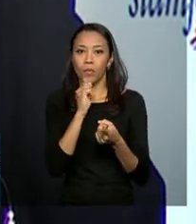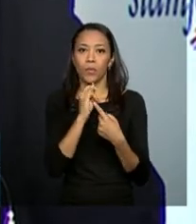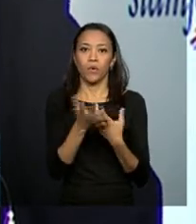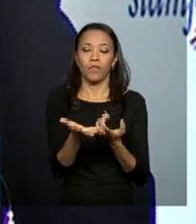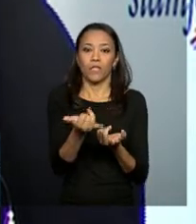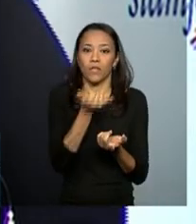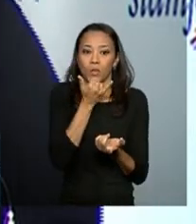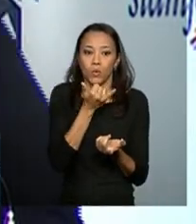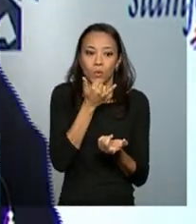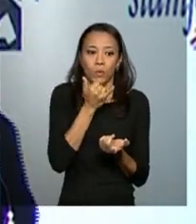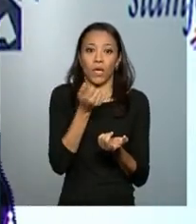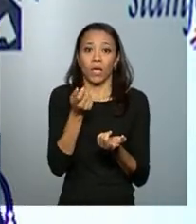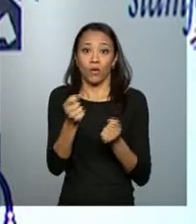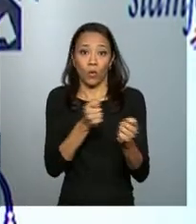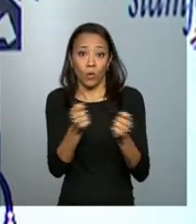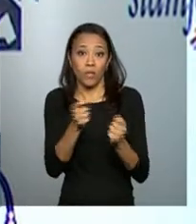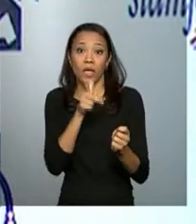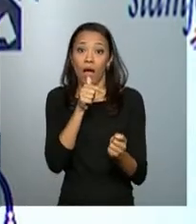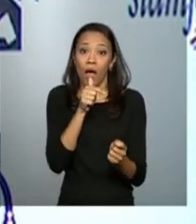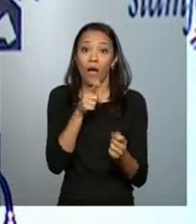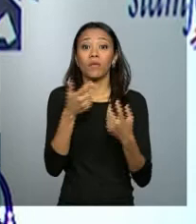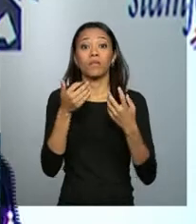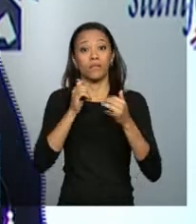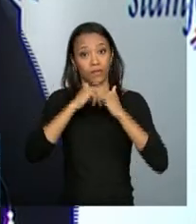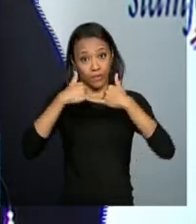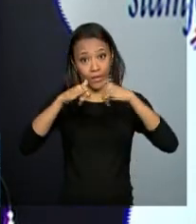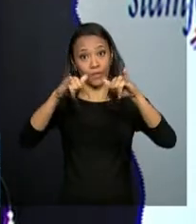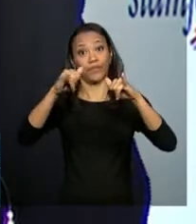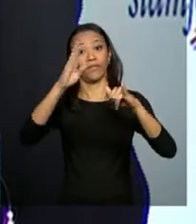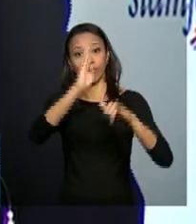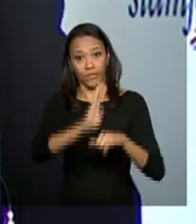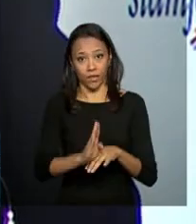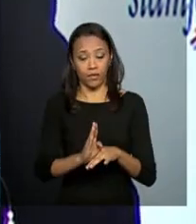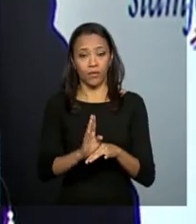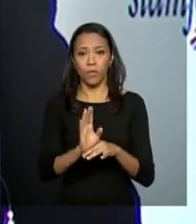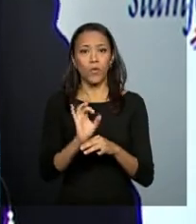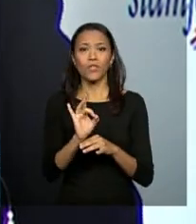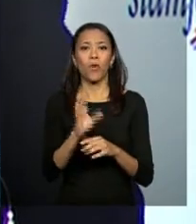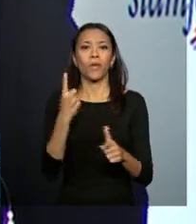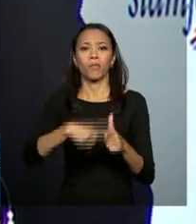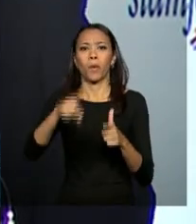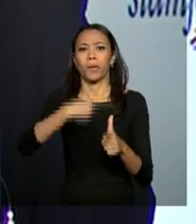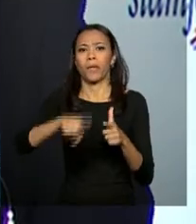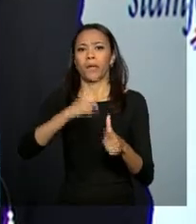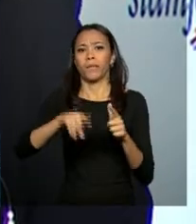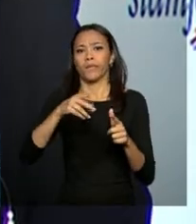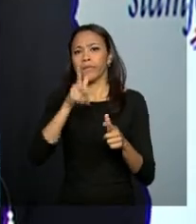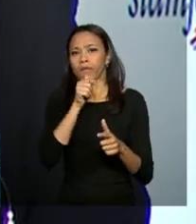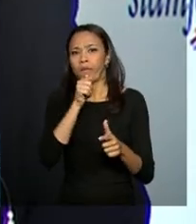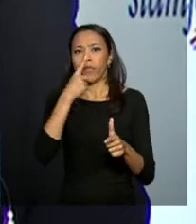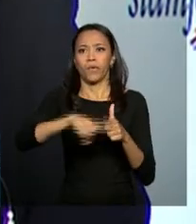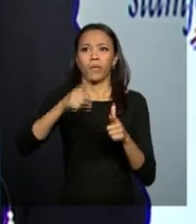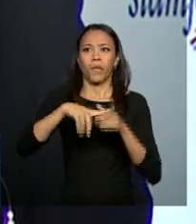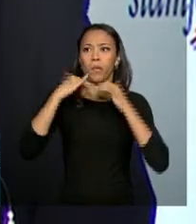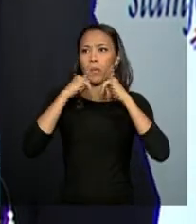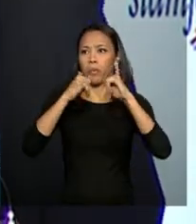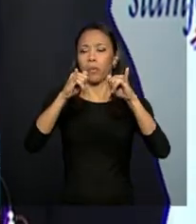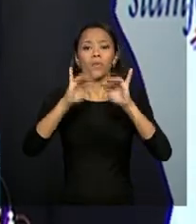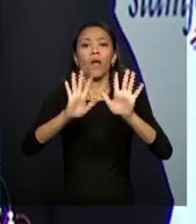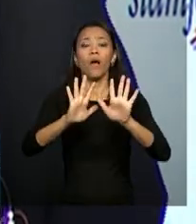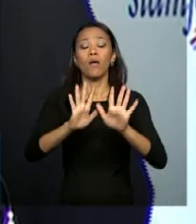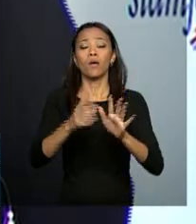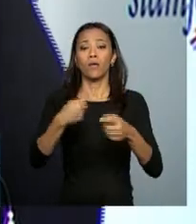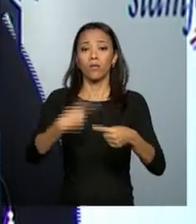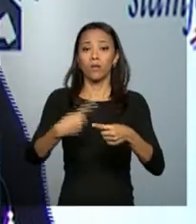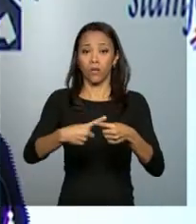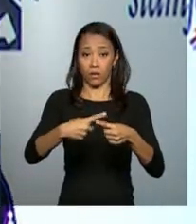de energia no Brasil. E não é só porque tem crise hídrica ou tem crise energética, é porque o